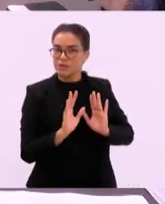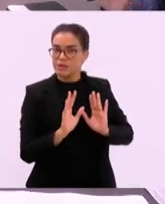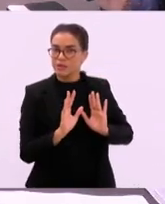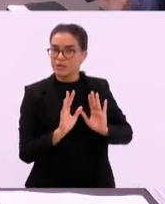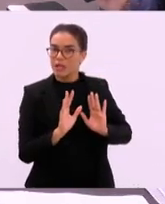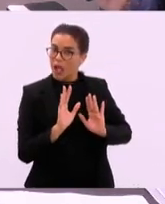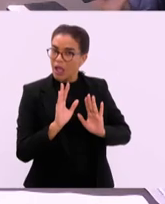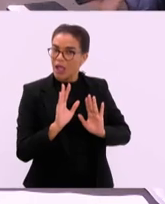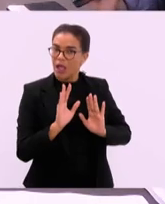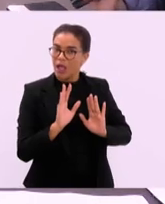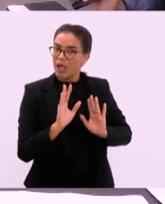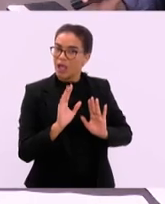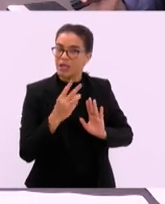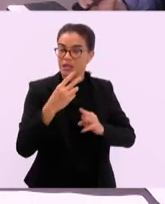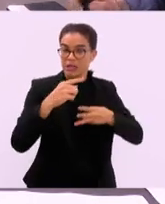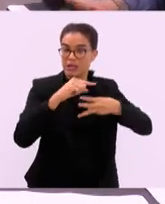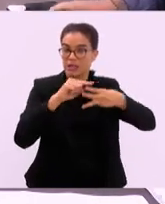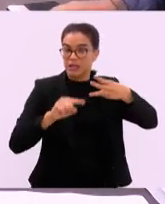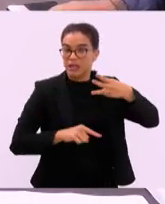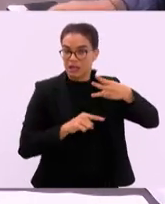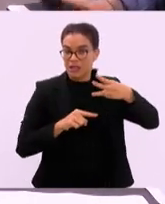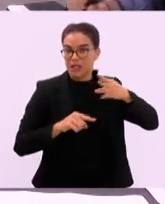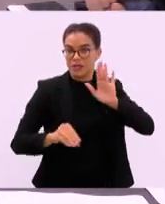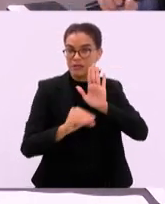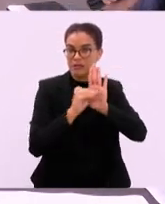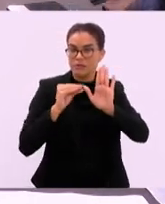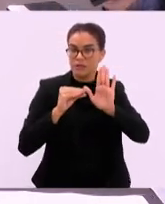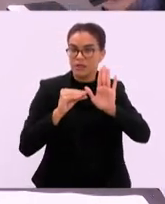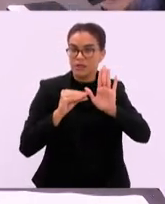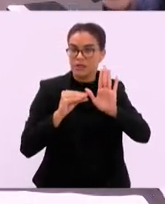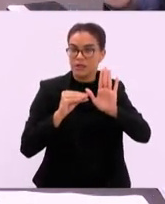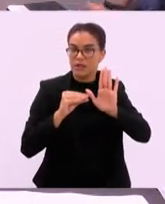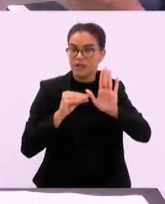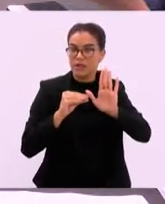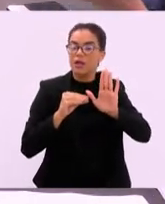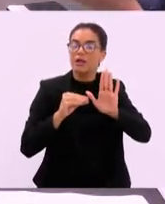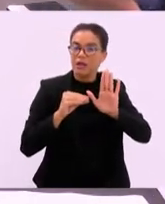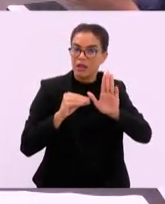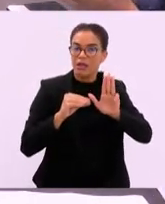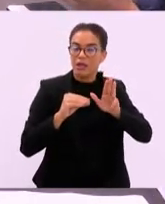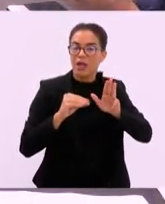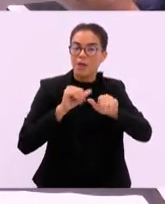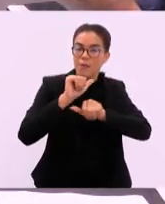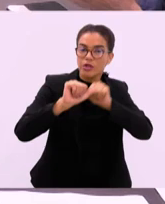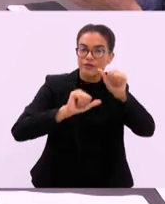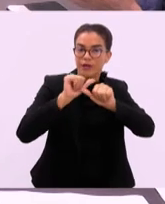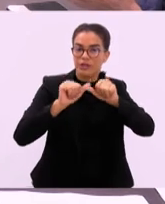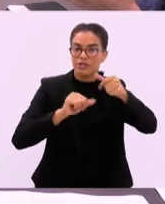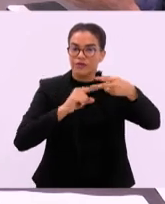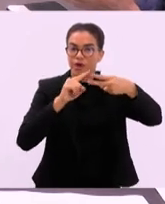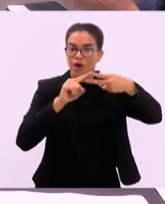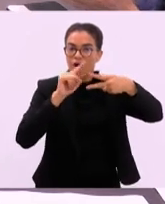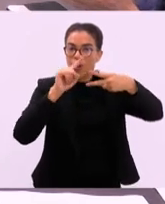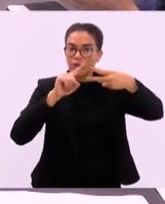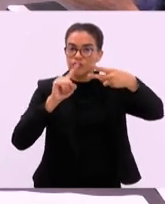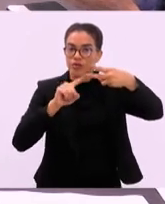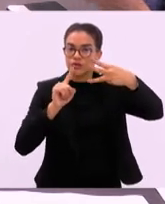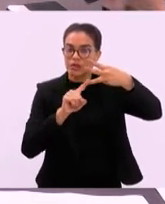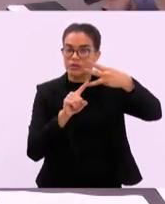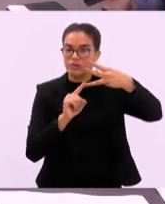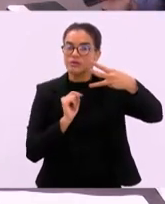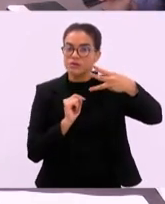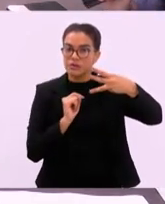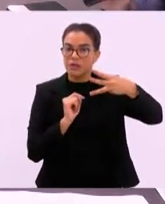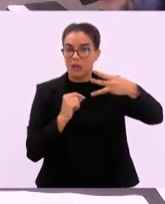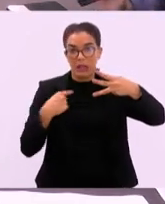As emendas, são três emendas, deputado Mink. São três emendas aqui. É a emenda modificativa 1, 2 e 3. Estou provocando o Serafini aqui, que as